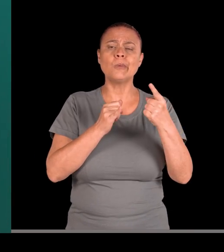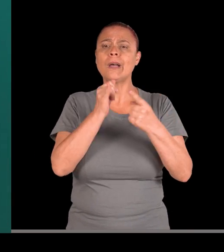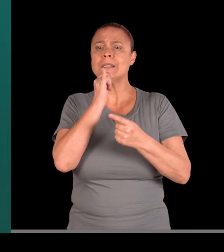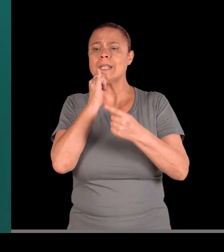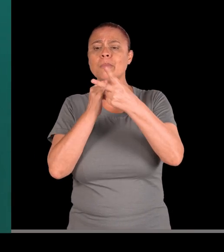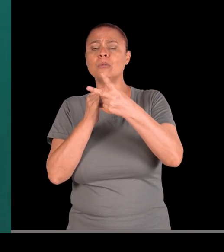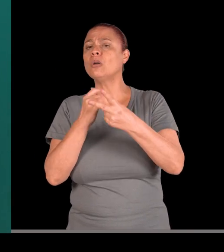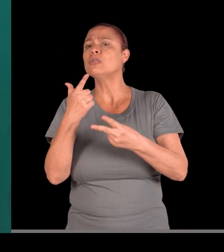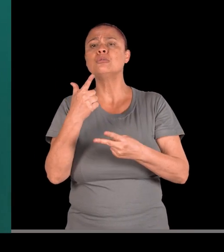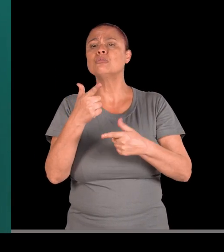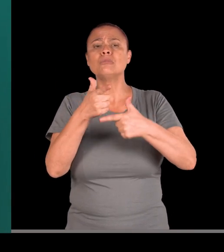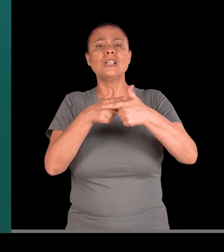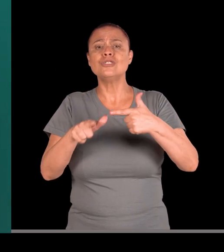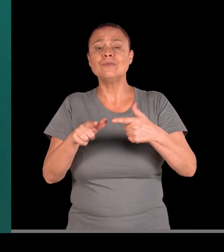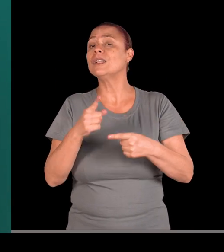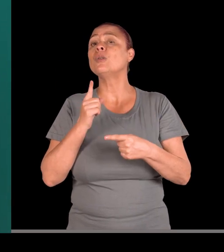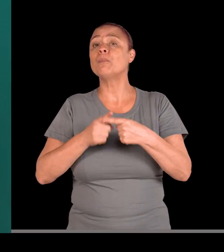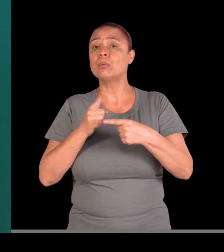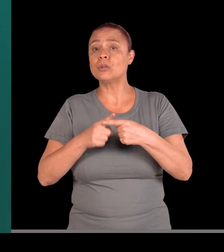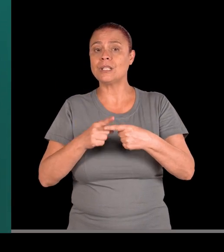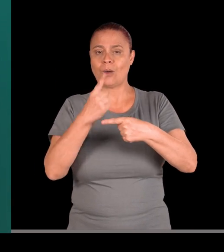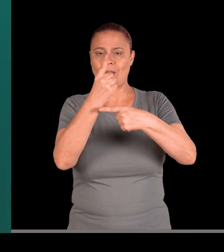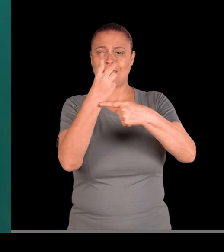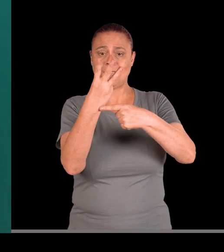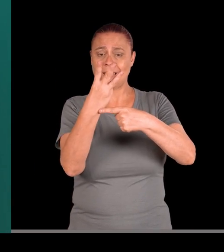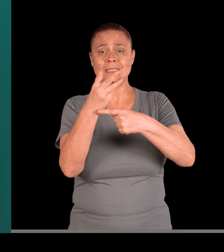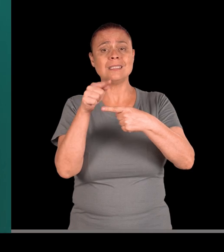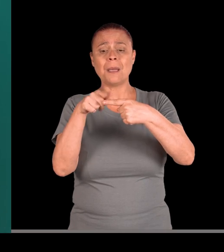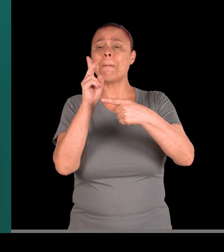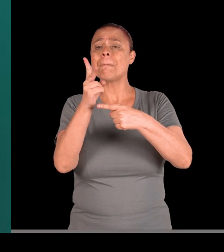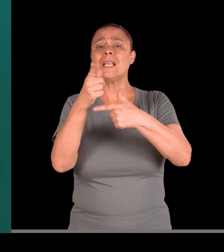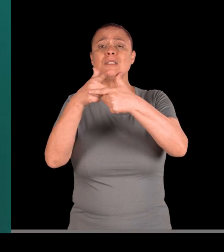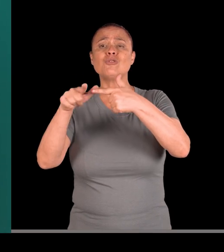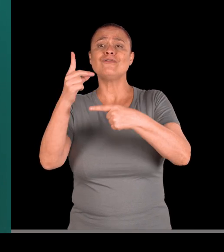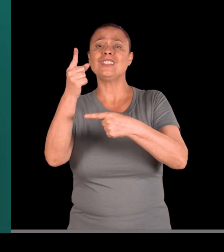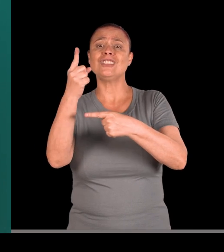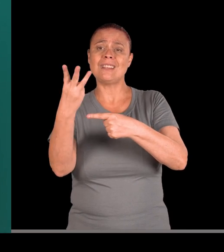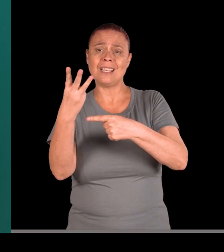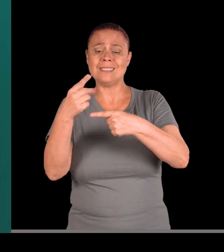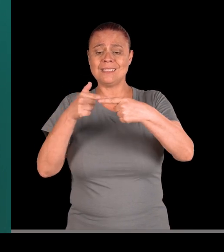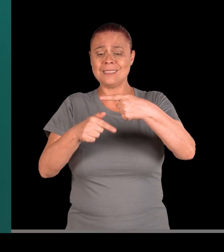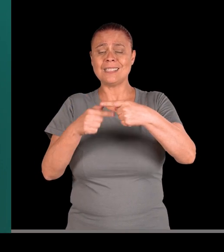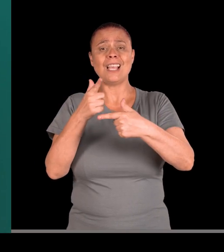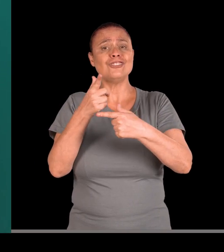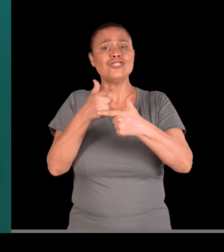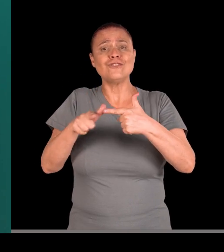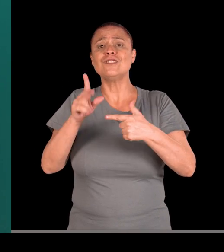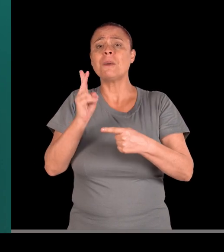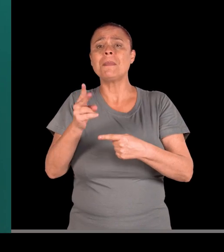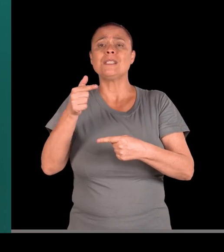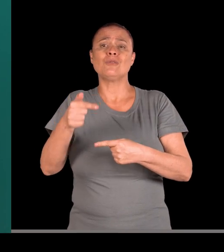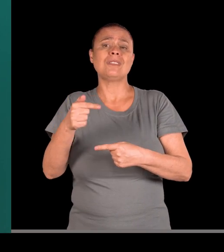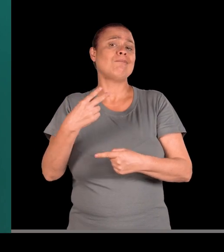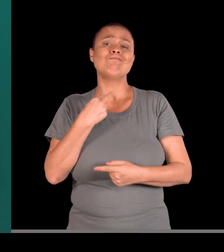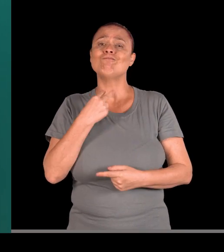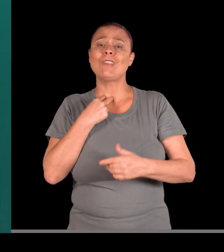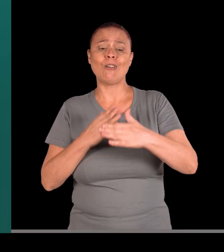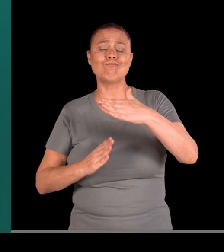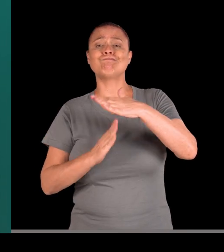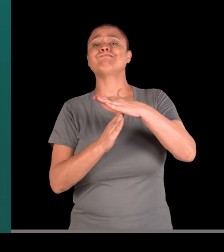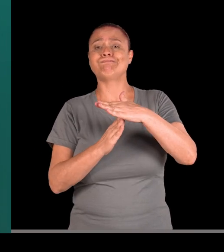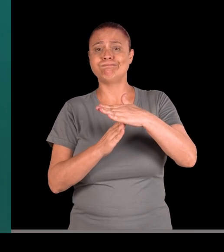não simplificou? Porque o 13 só posso dividir por ele mesmo e o 7 também, então não tem como